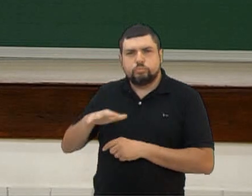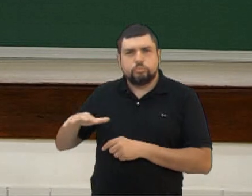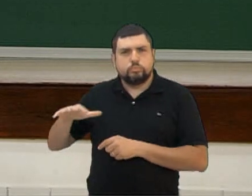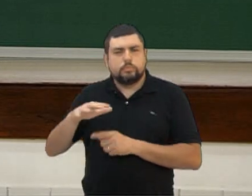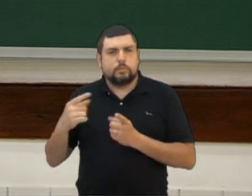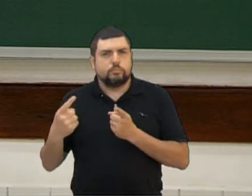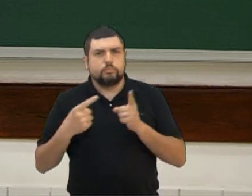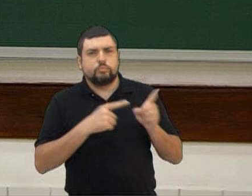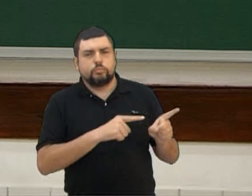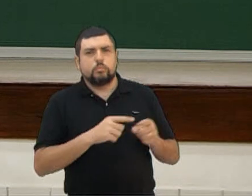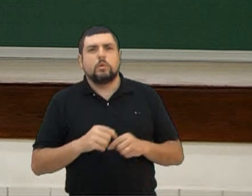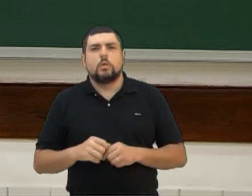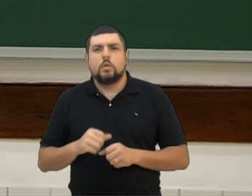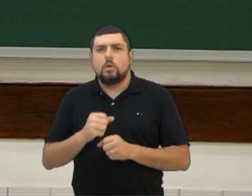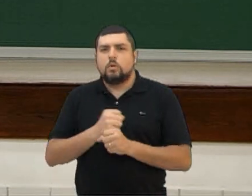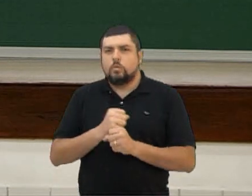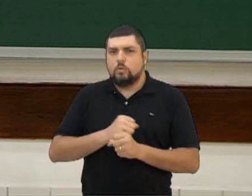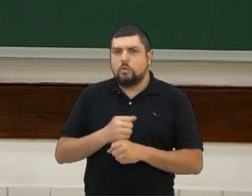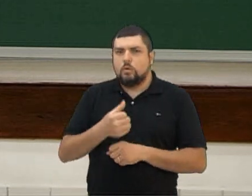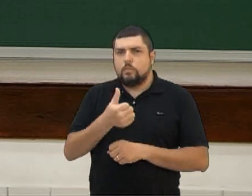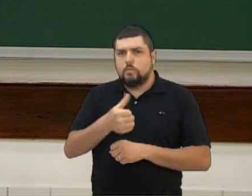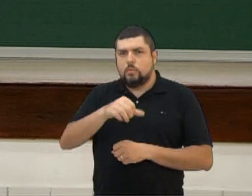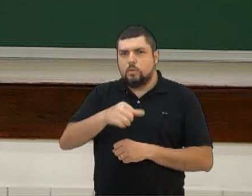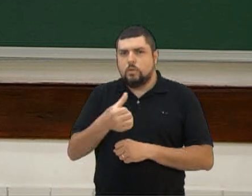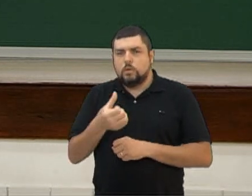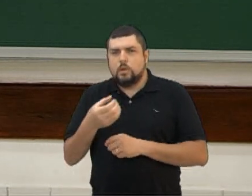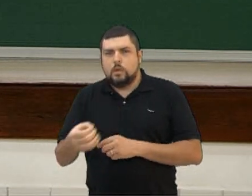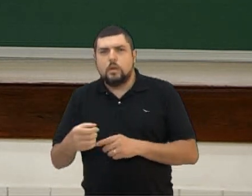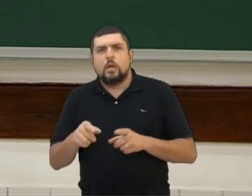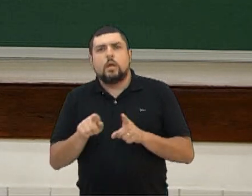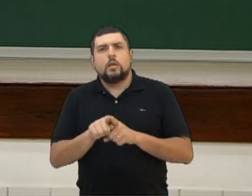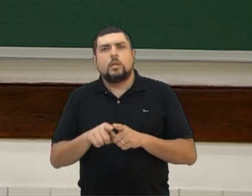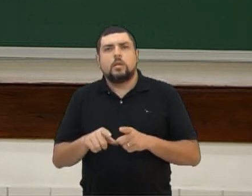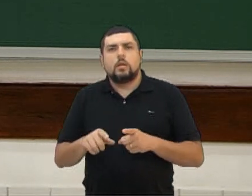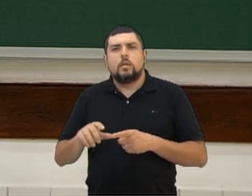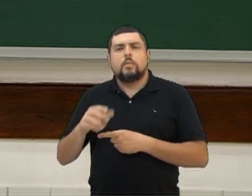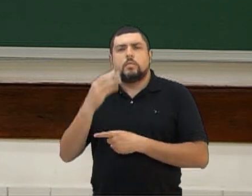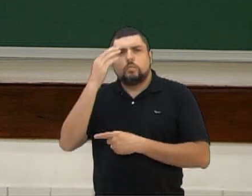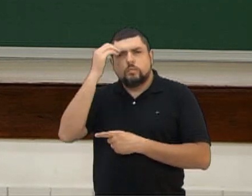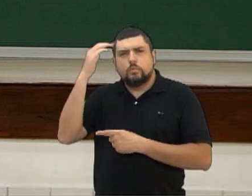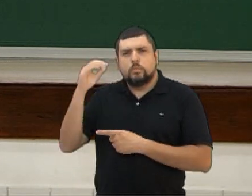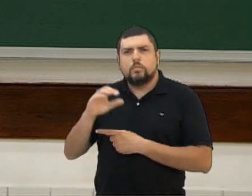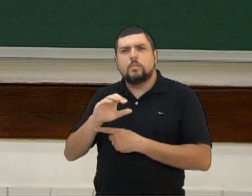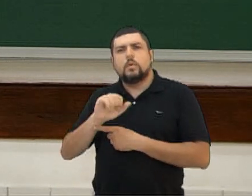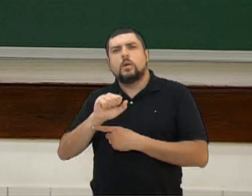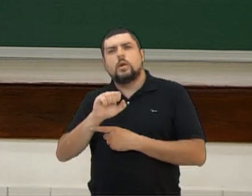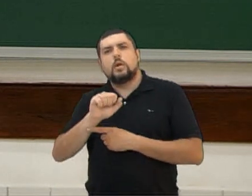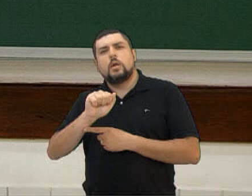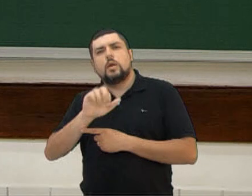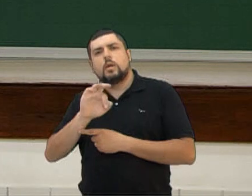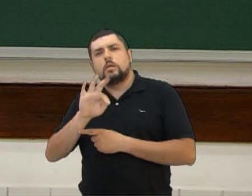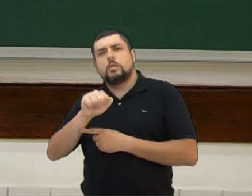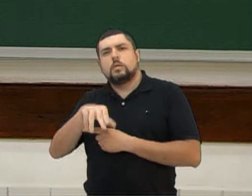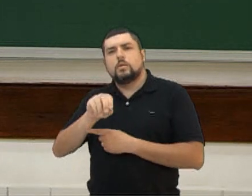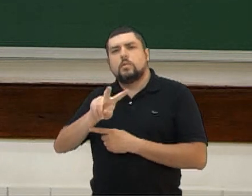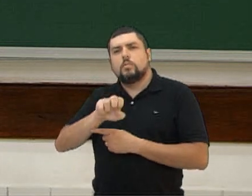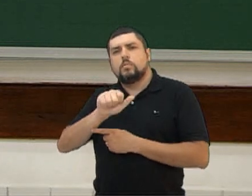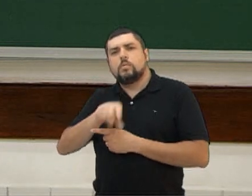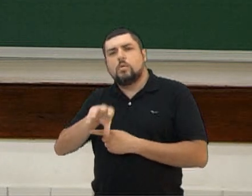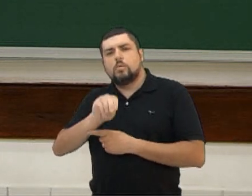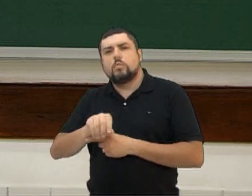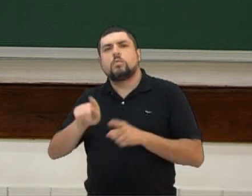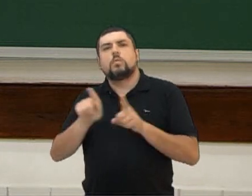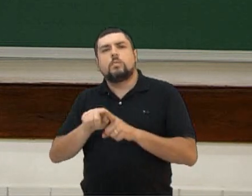dos anos 60, a contracultura, o tropicalismo de pessoas como Caetano Veloso e Gilberto Gil também era uma reação para combater